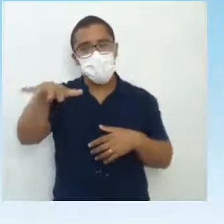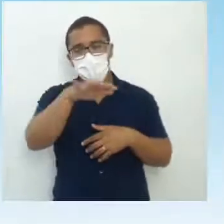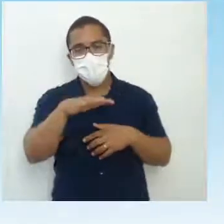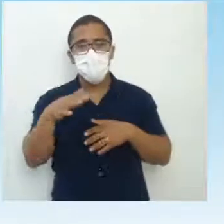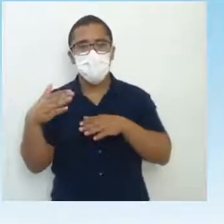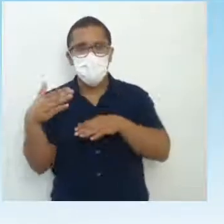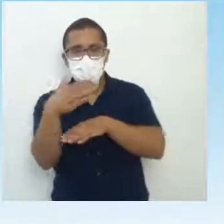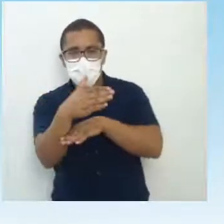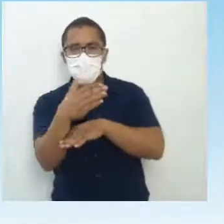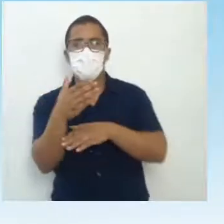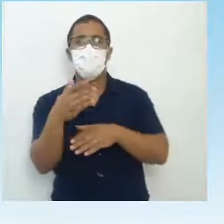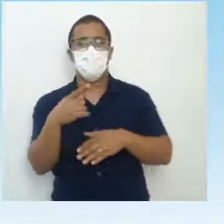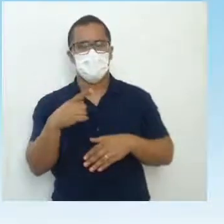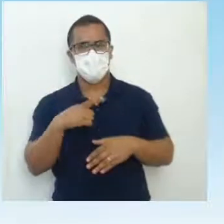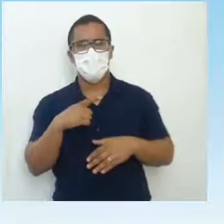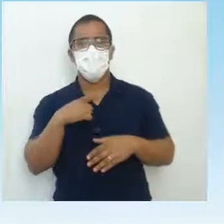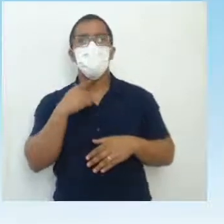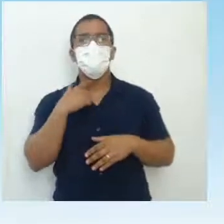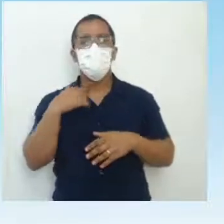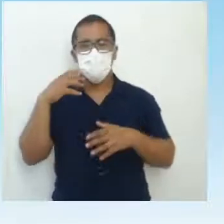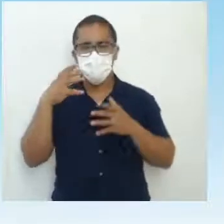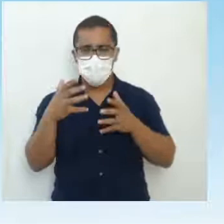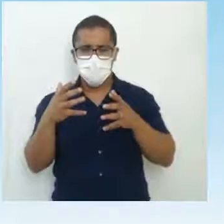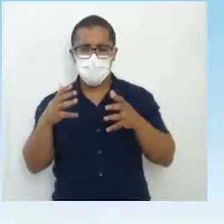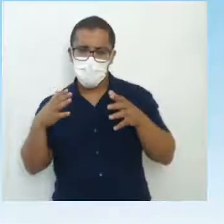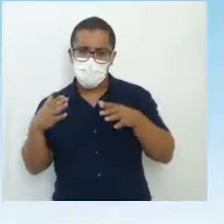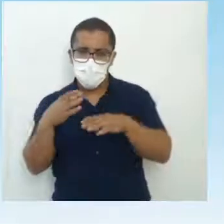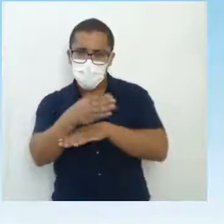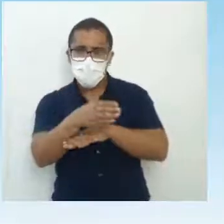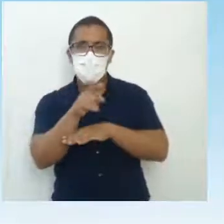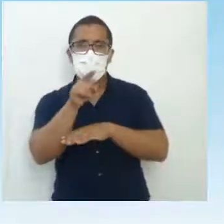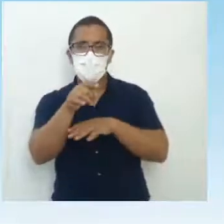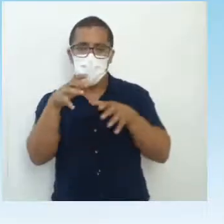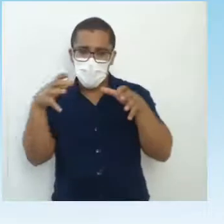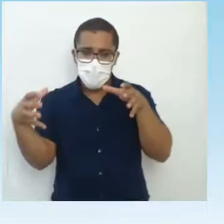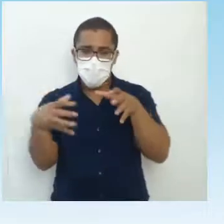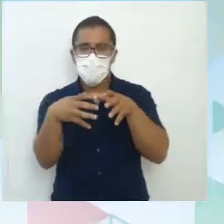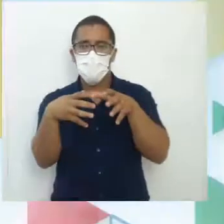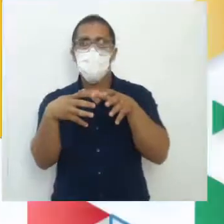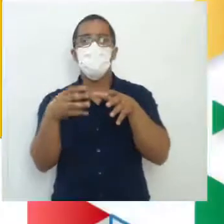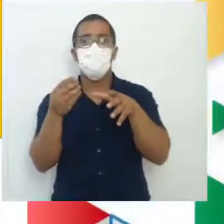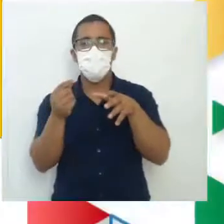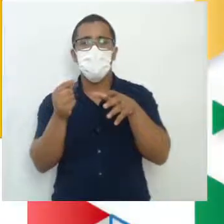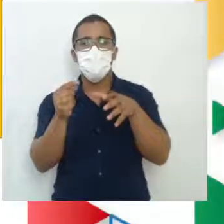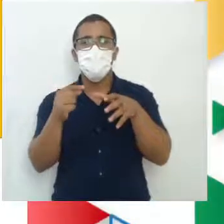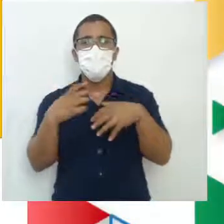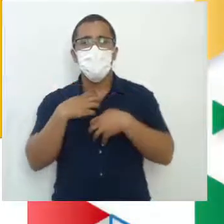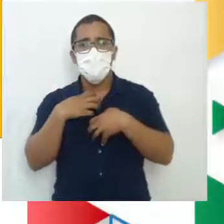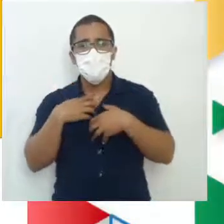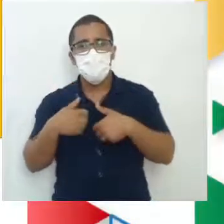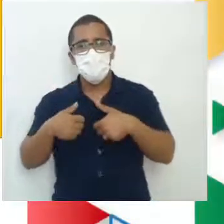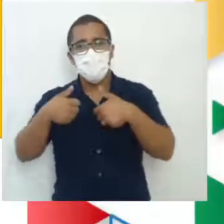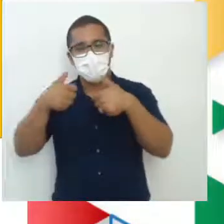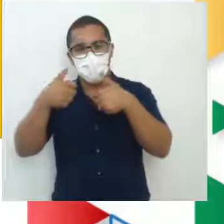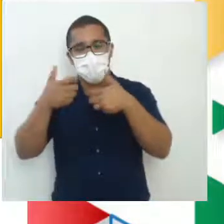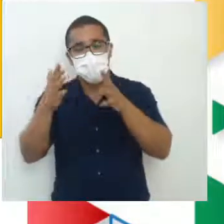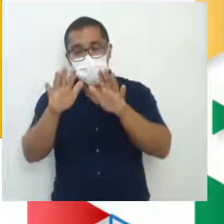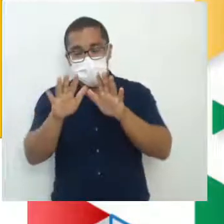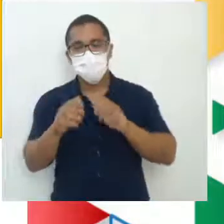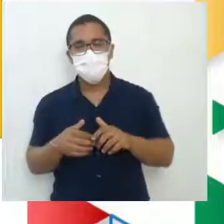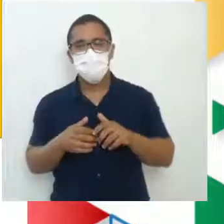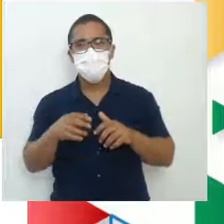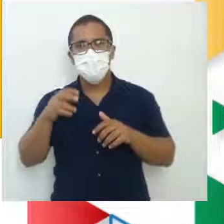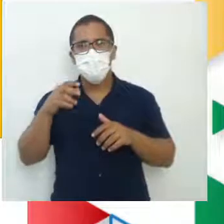procuram, procuravam e procuram o Vale do Amanhecer. E vamos caminhando. Trago para vocês uma fotografia da